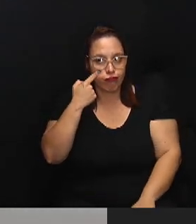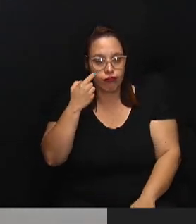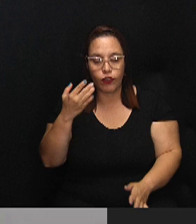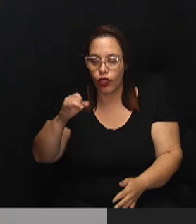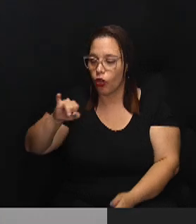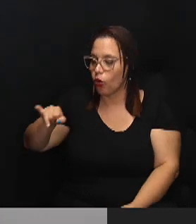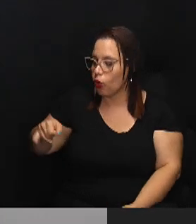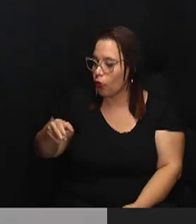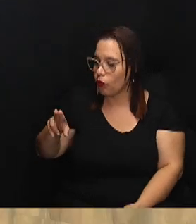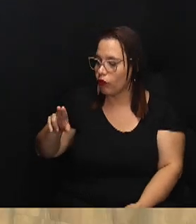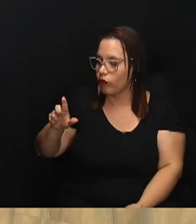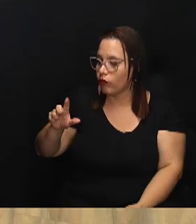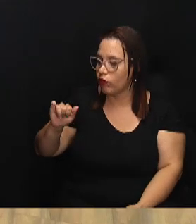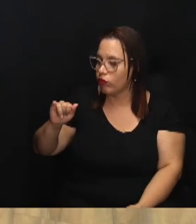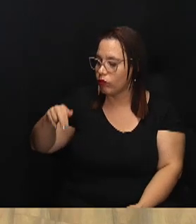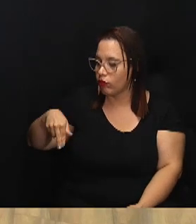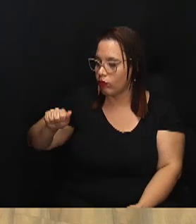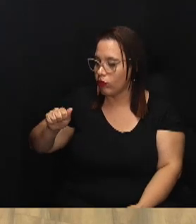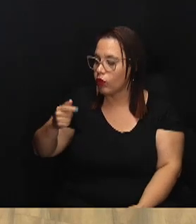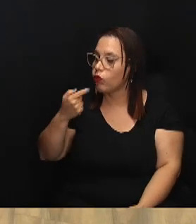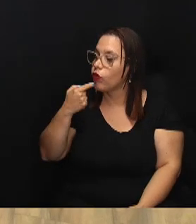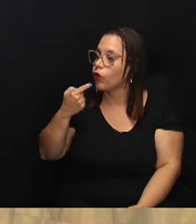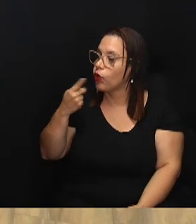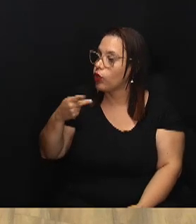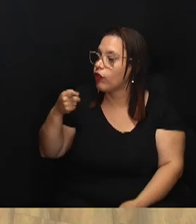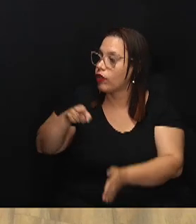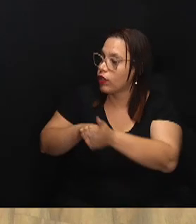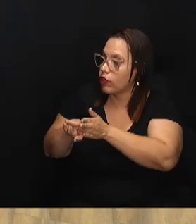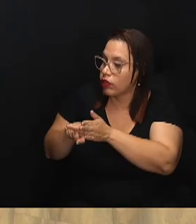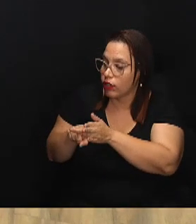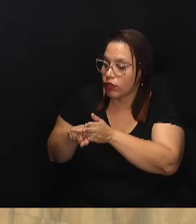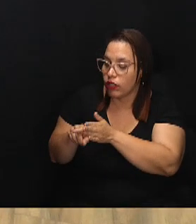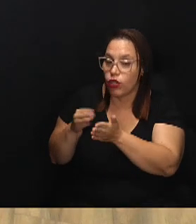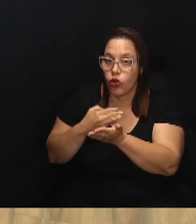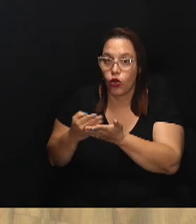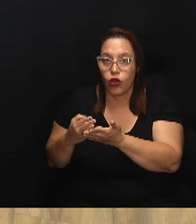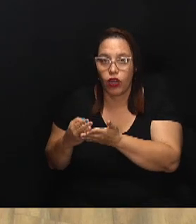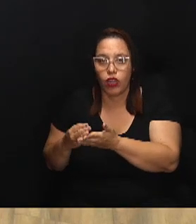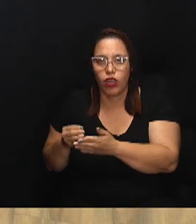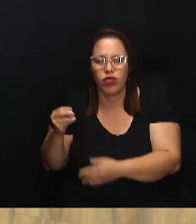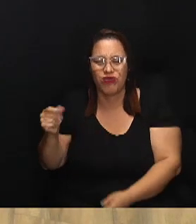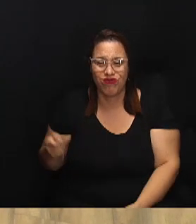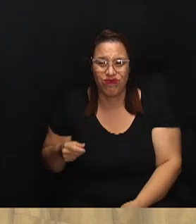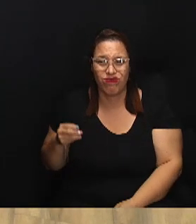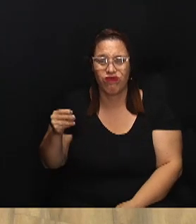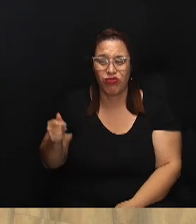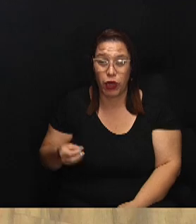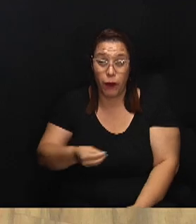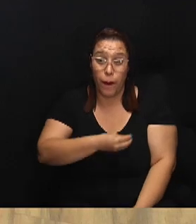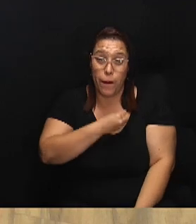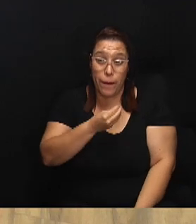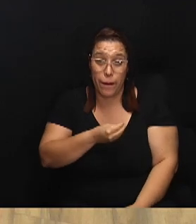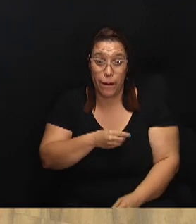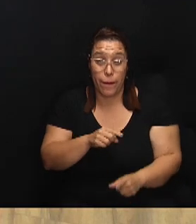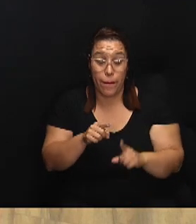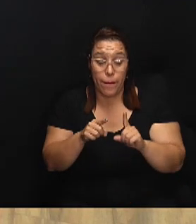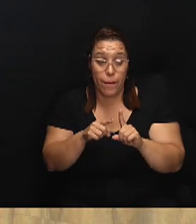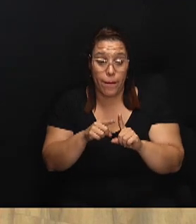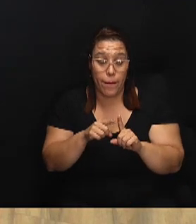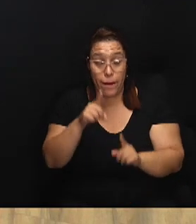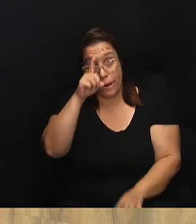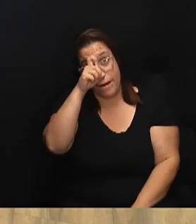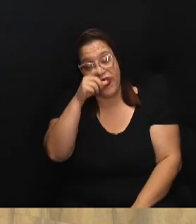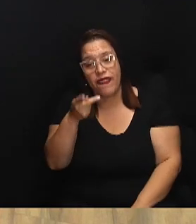Juliana, ela falou justamente uma coisa que estava aqui que eu ia perguntar, né? Porque às vezes a pessoa começa a ficar tanto tempo no hospital e aí alguém chega para você e